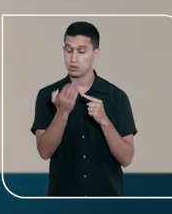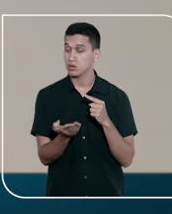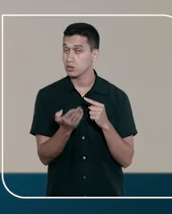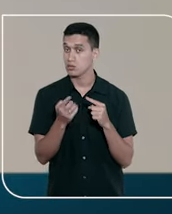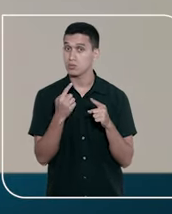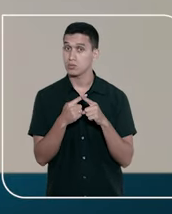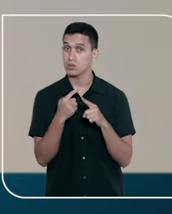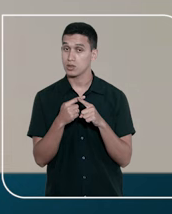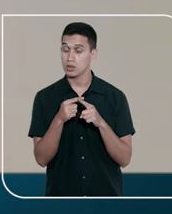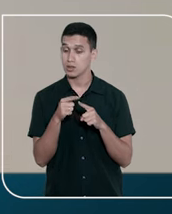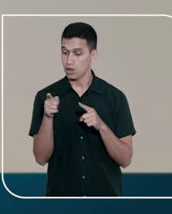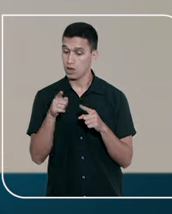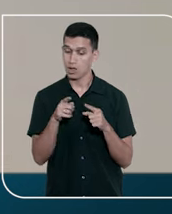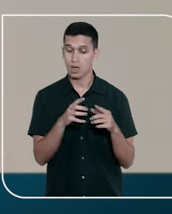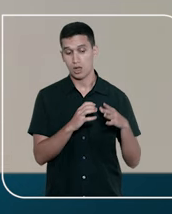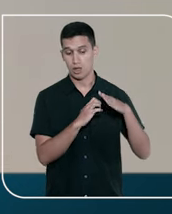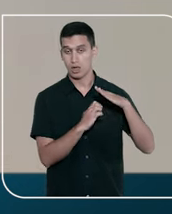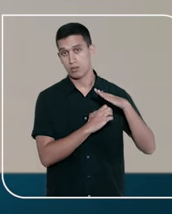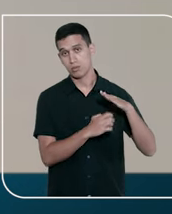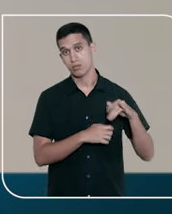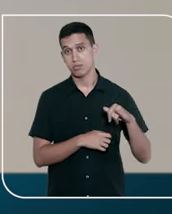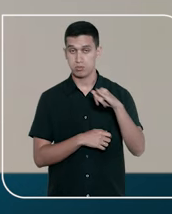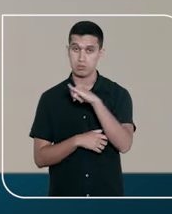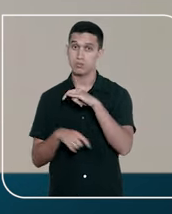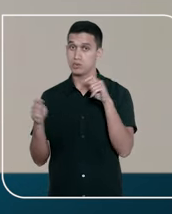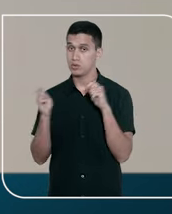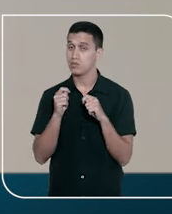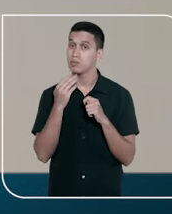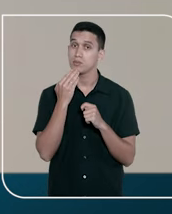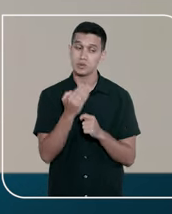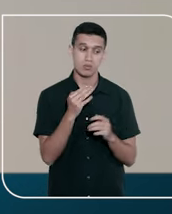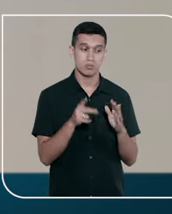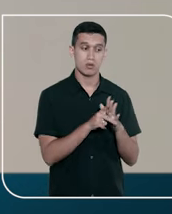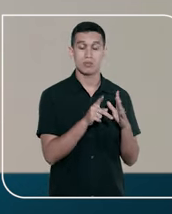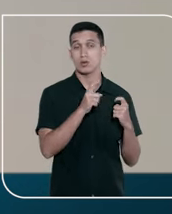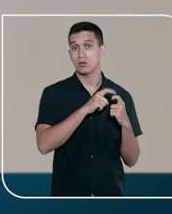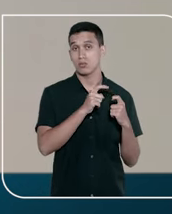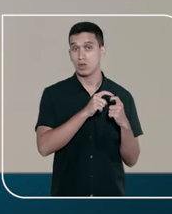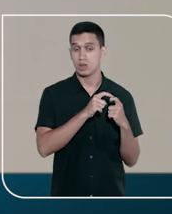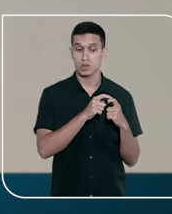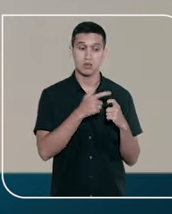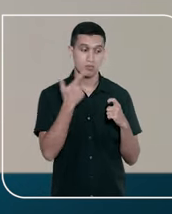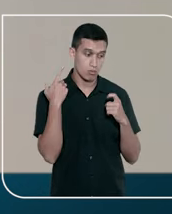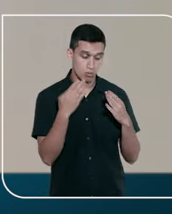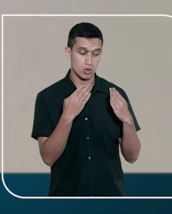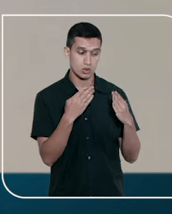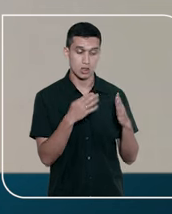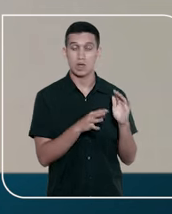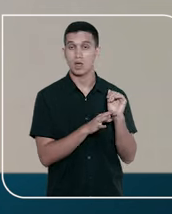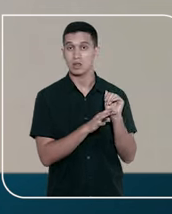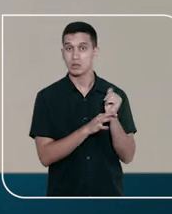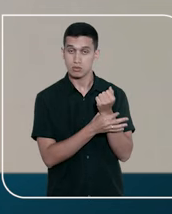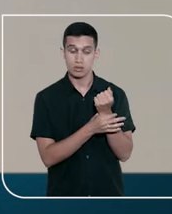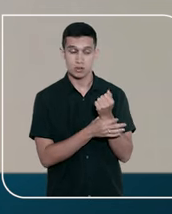a companhia aérea pode exigir uma declaração do médico que ateste a segurança do passageiro, porque